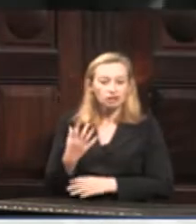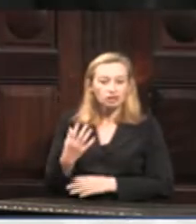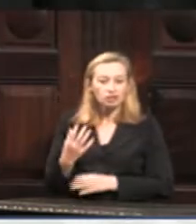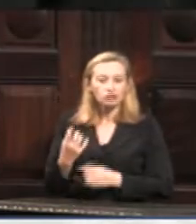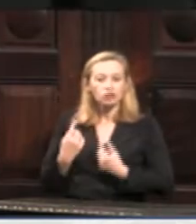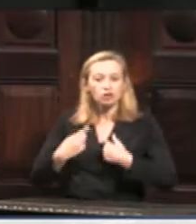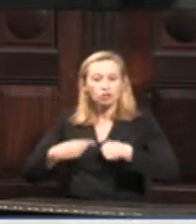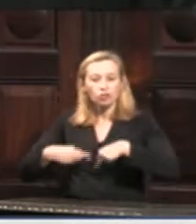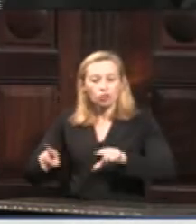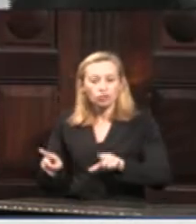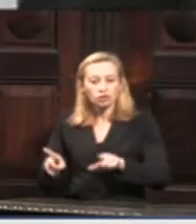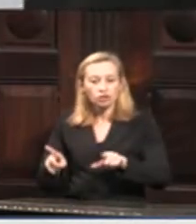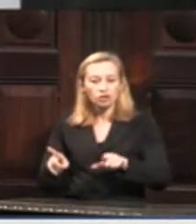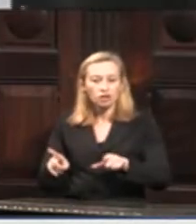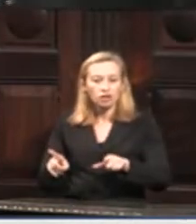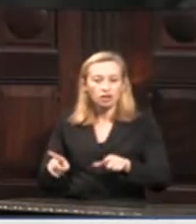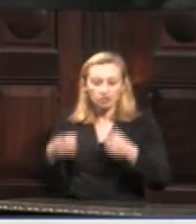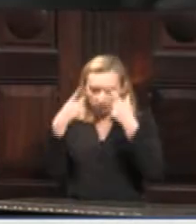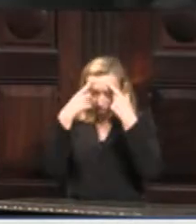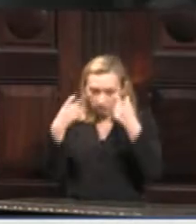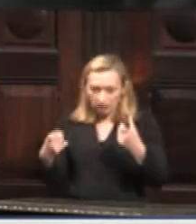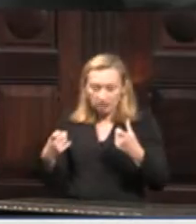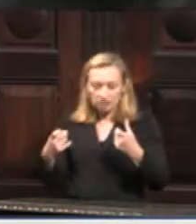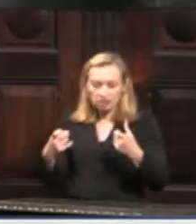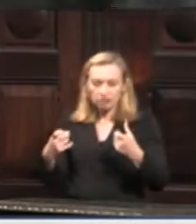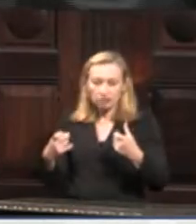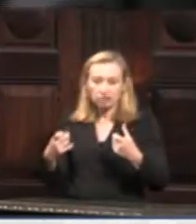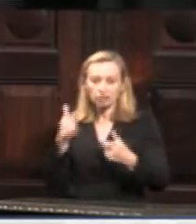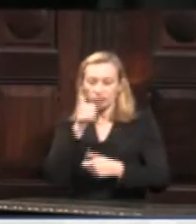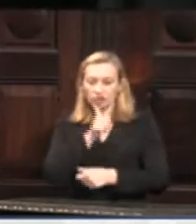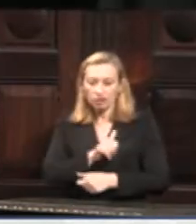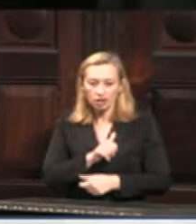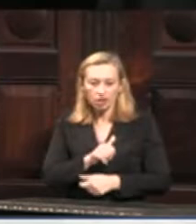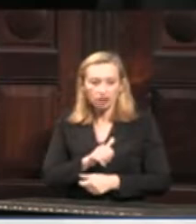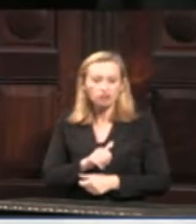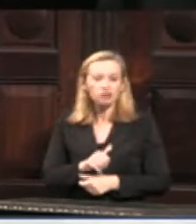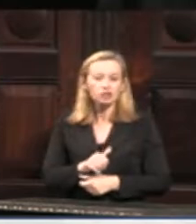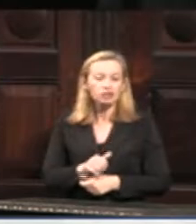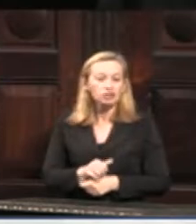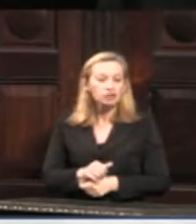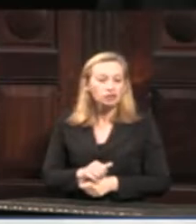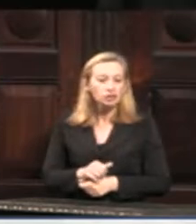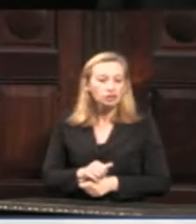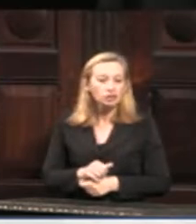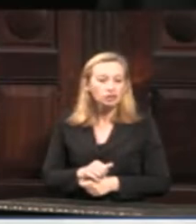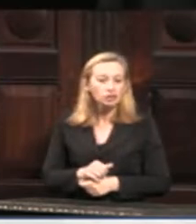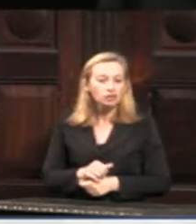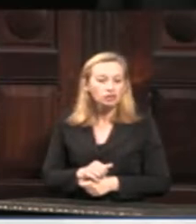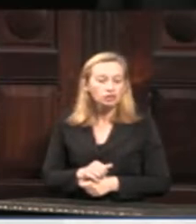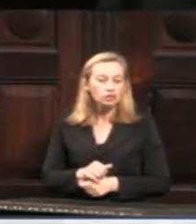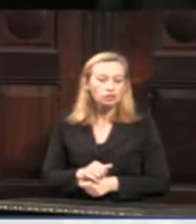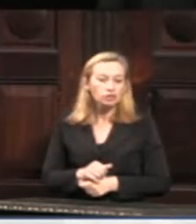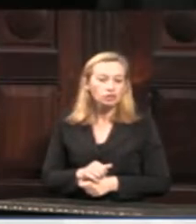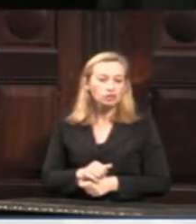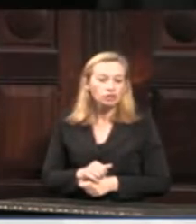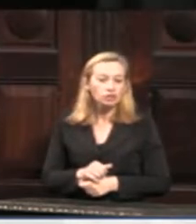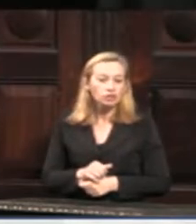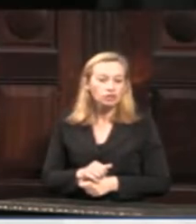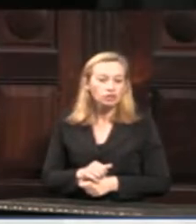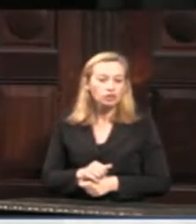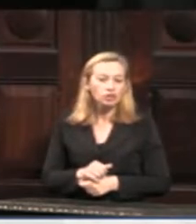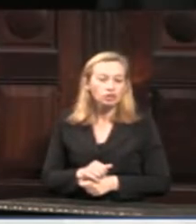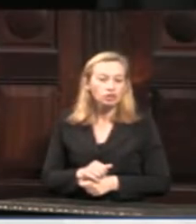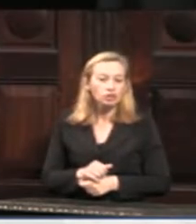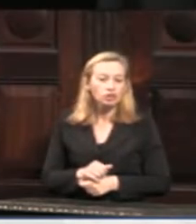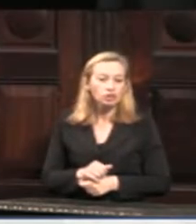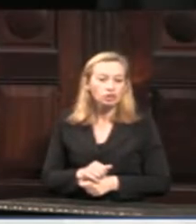Doméstica e Familiar contra a Mulher e estabelece diretrizes para a promoção de ações que ressocializam os